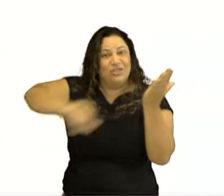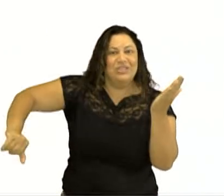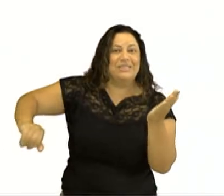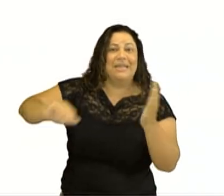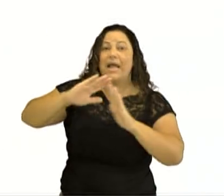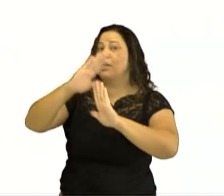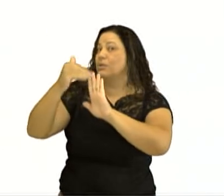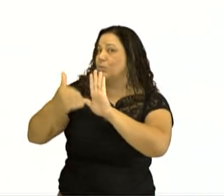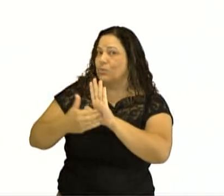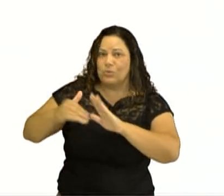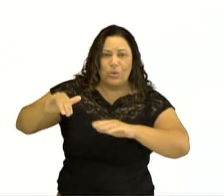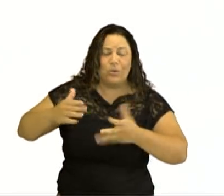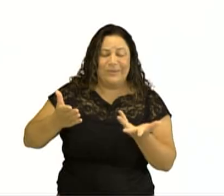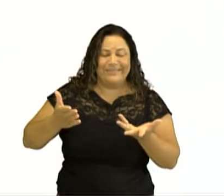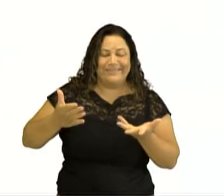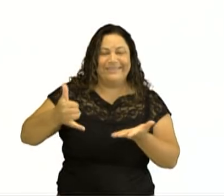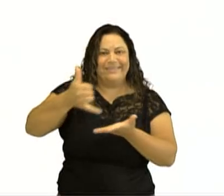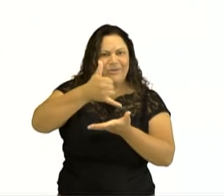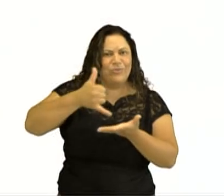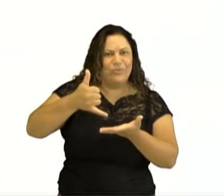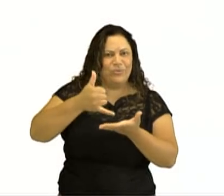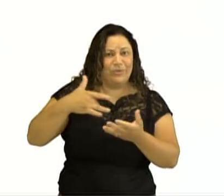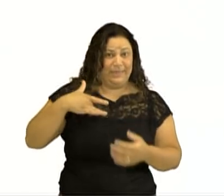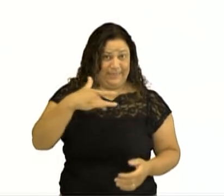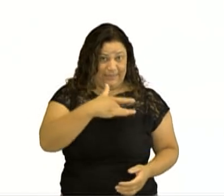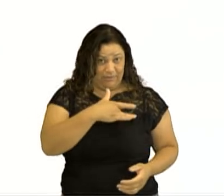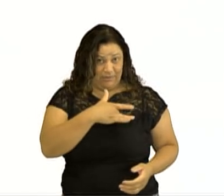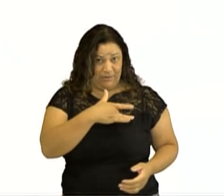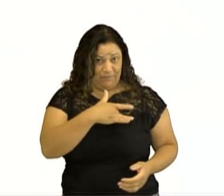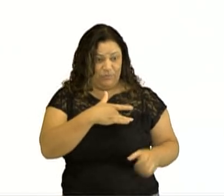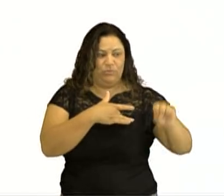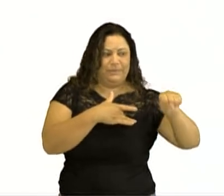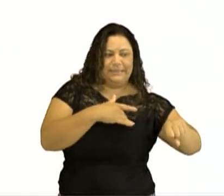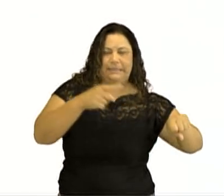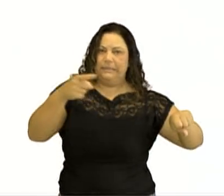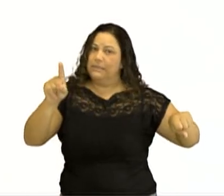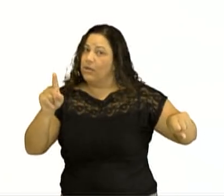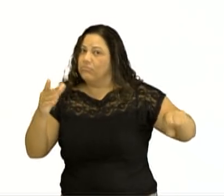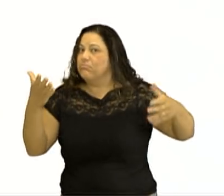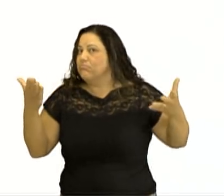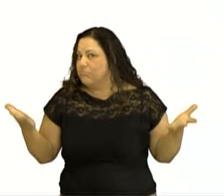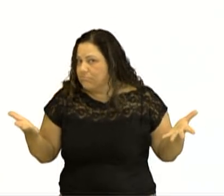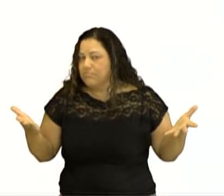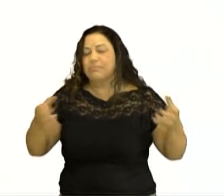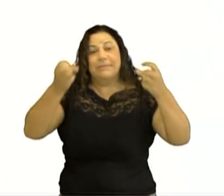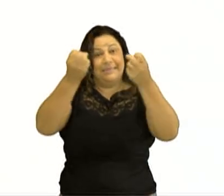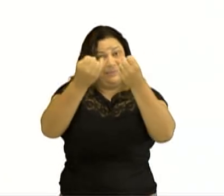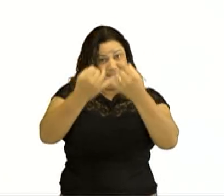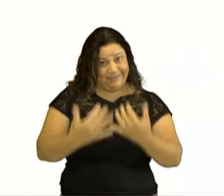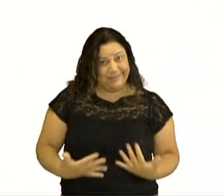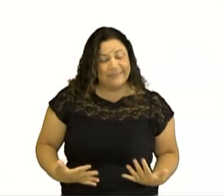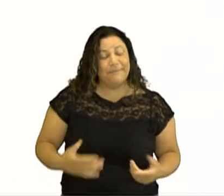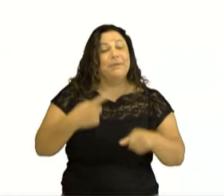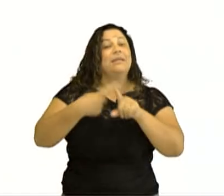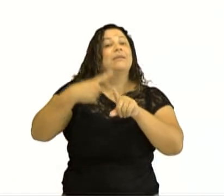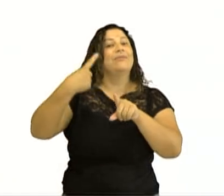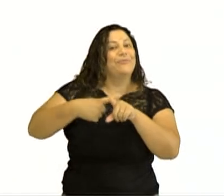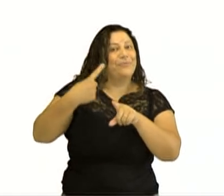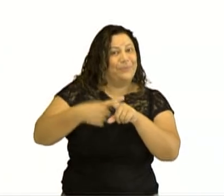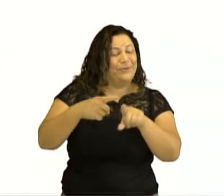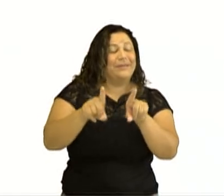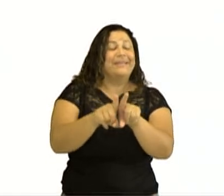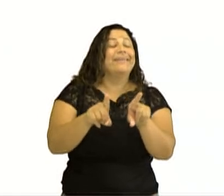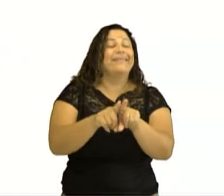gordura? Isso é saudável? Sim, não, mas não é só dizer sim ou não, você vai escrever aí o porquê